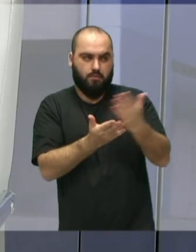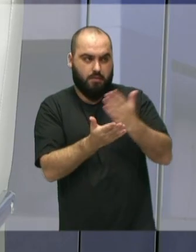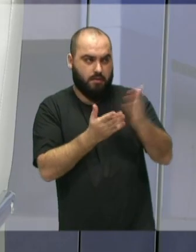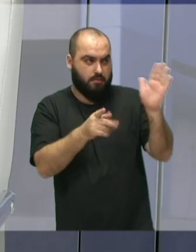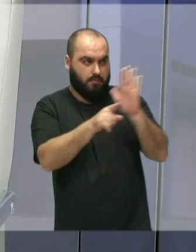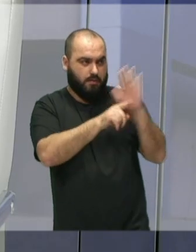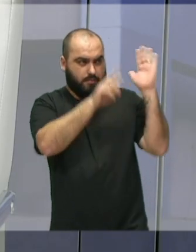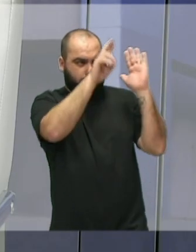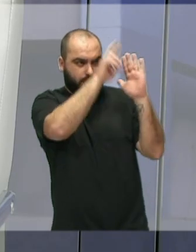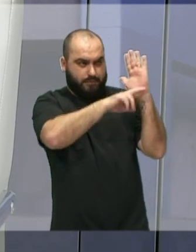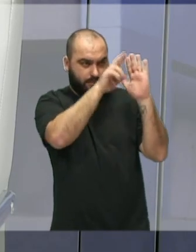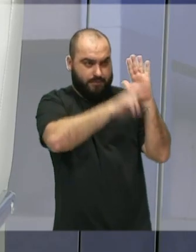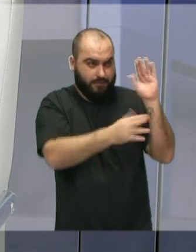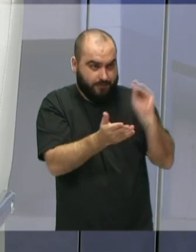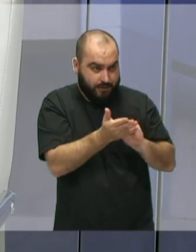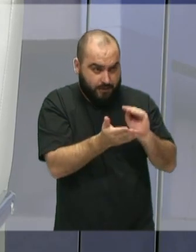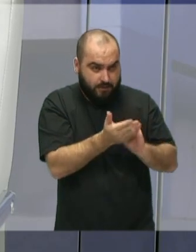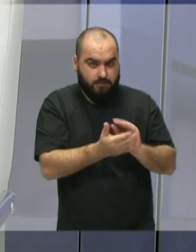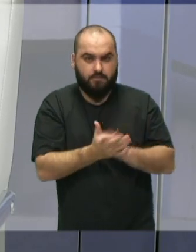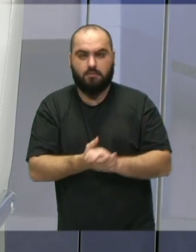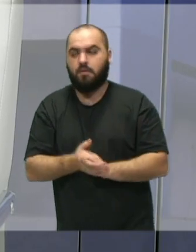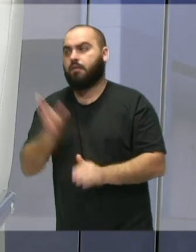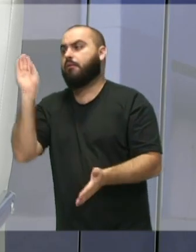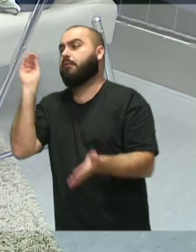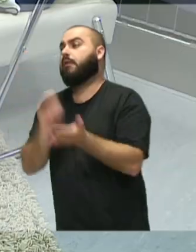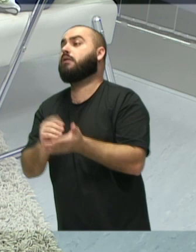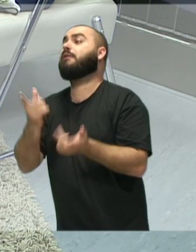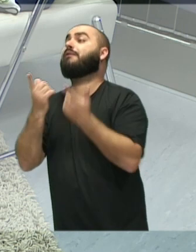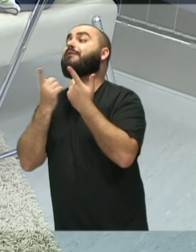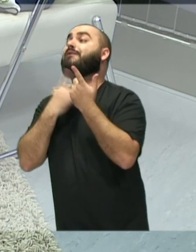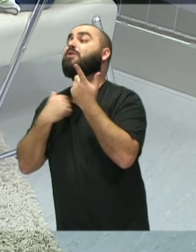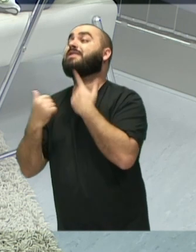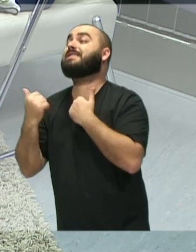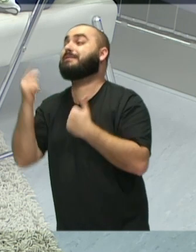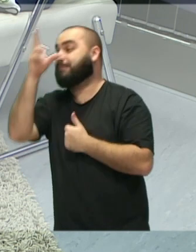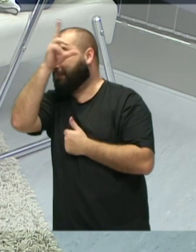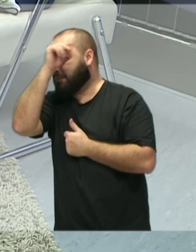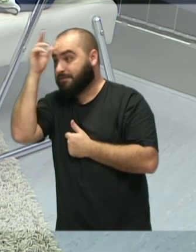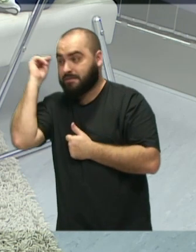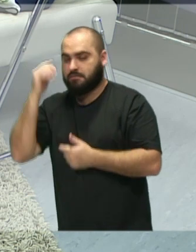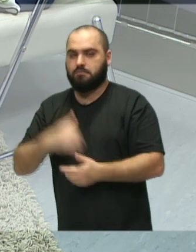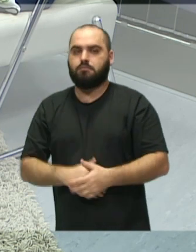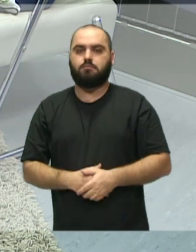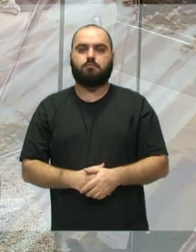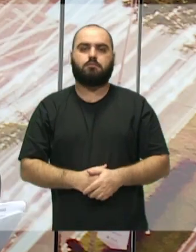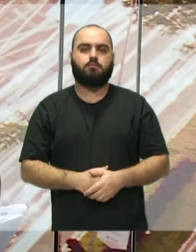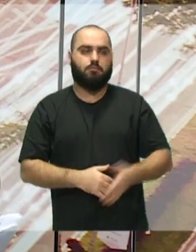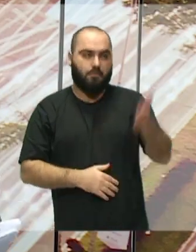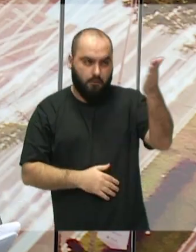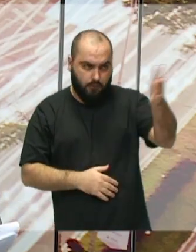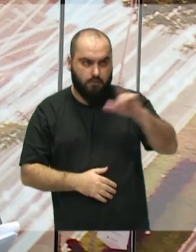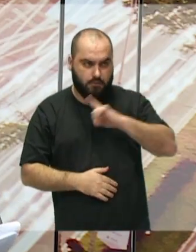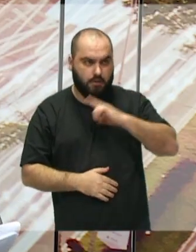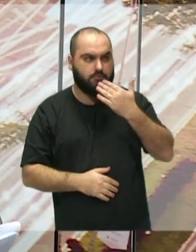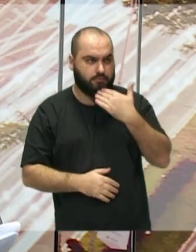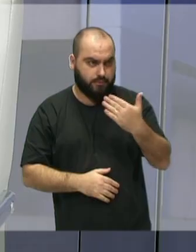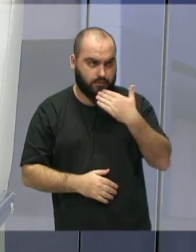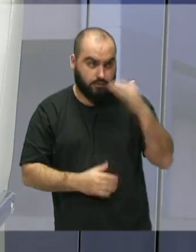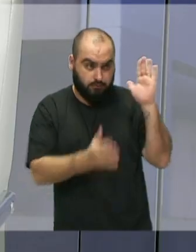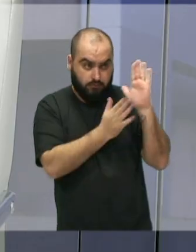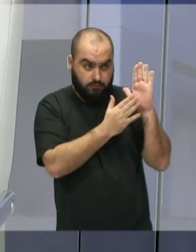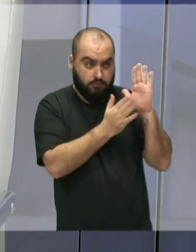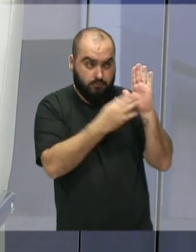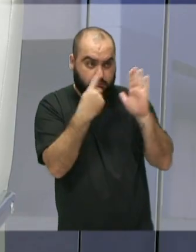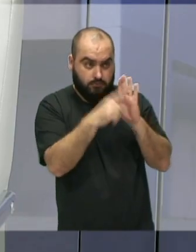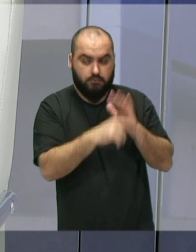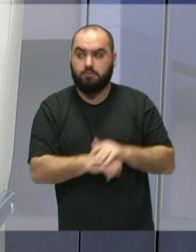o que falta no município. Falta né? vontade do prefeito municipal de Itajaí. A senhora tem algumas indicações, né, que propõem exatamente isso que a senhora falou. O